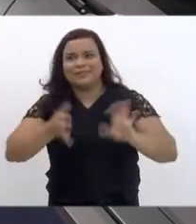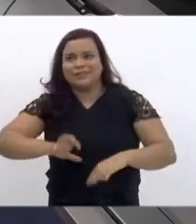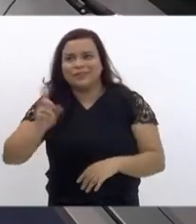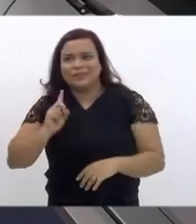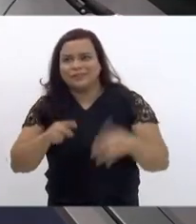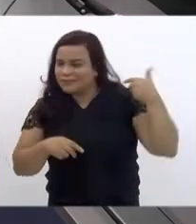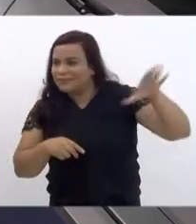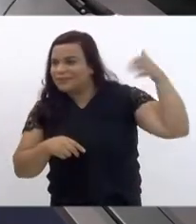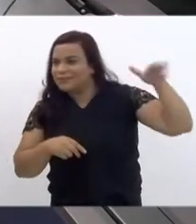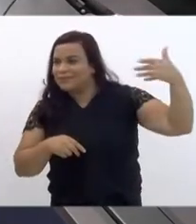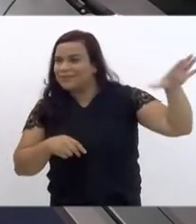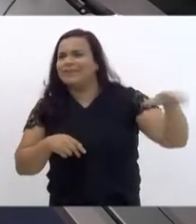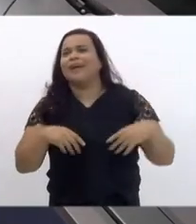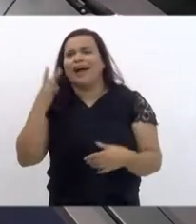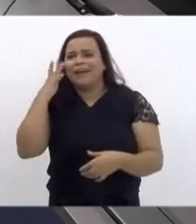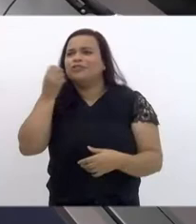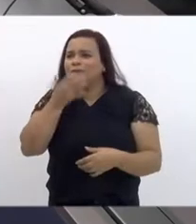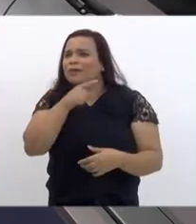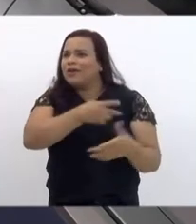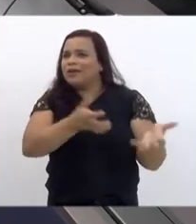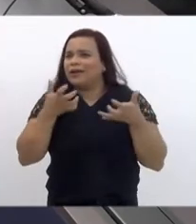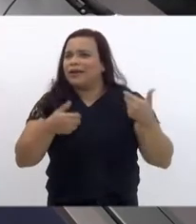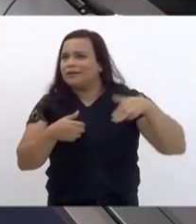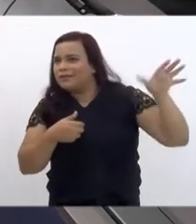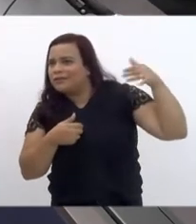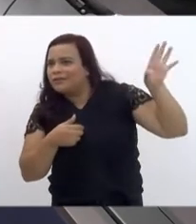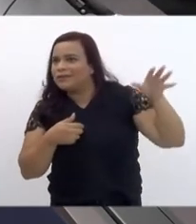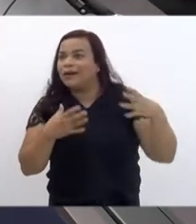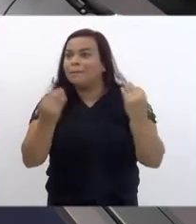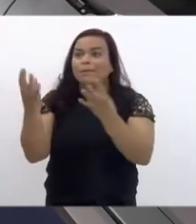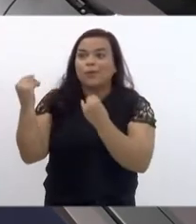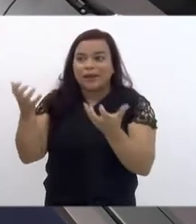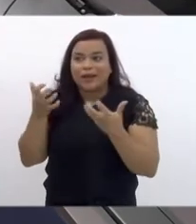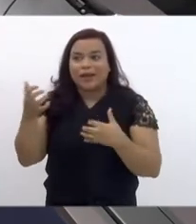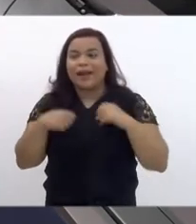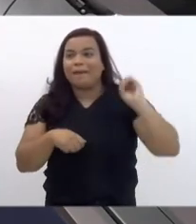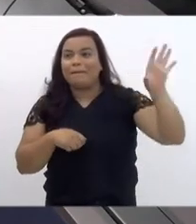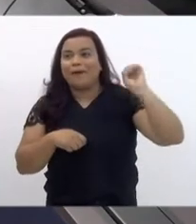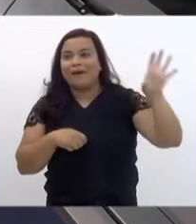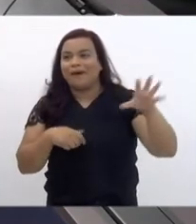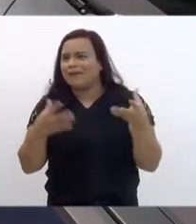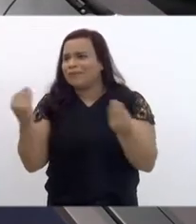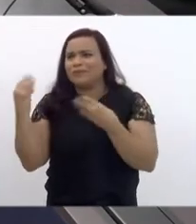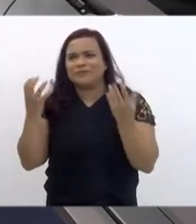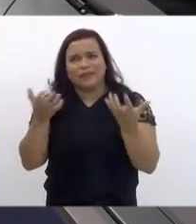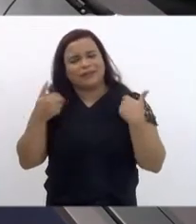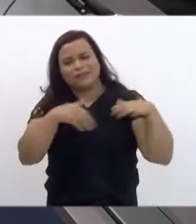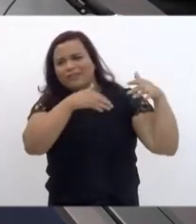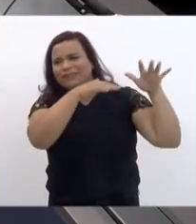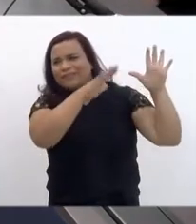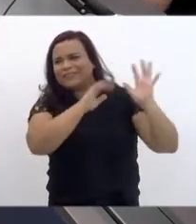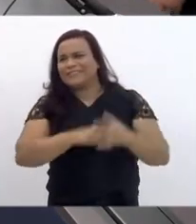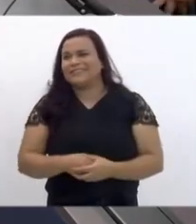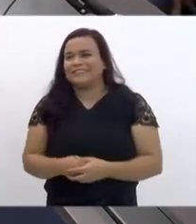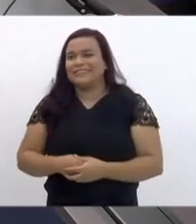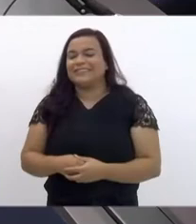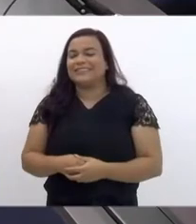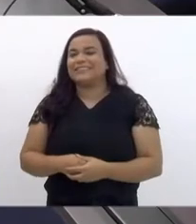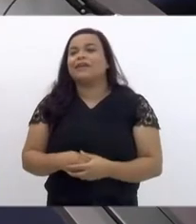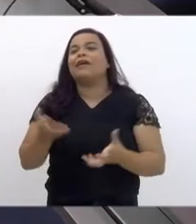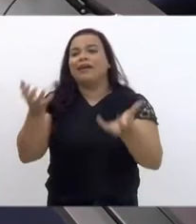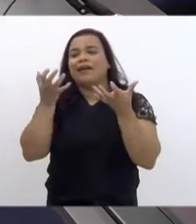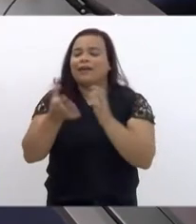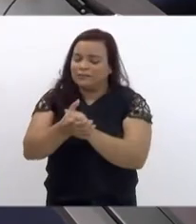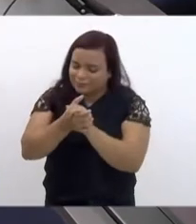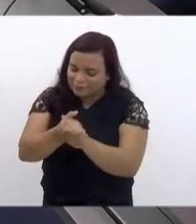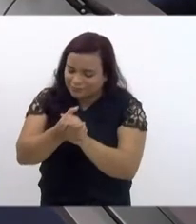que eu quero. Ah, eu acho bom você querer. Eu quero. Já tem um monte querendo ir no teu lugar, hein? Vai, pô. Aliás, eu quero saudar a melhor